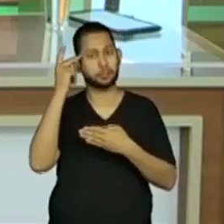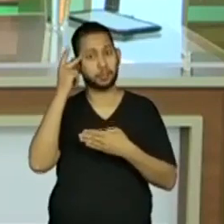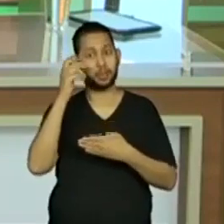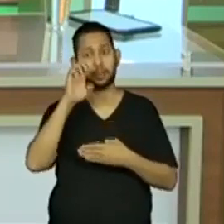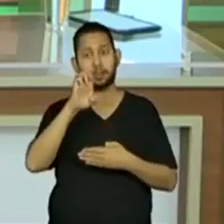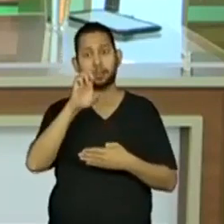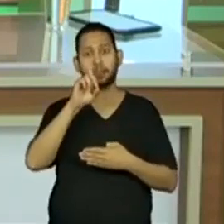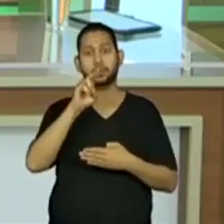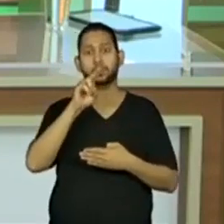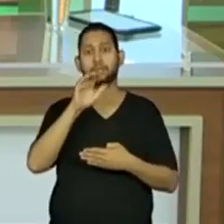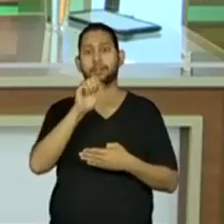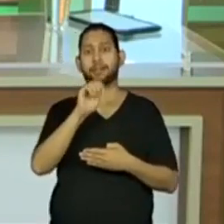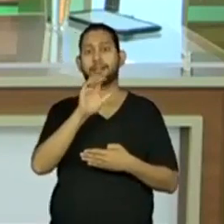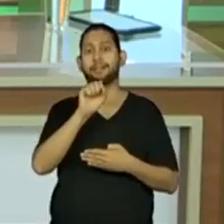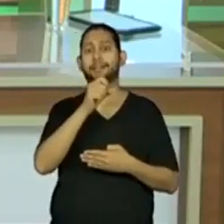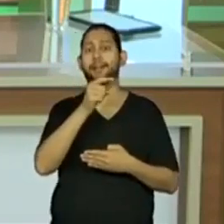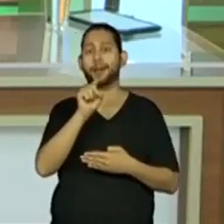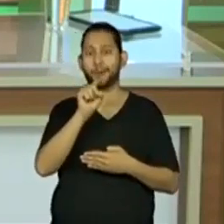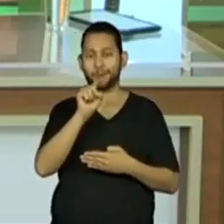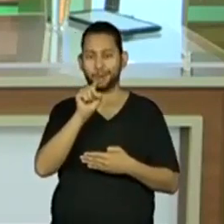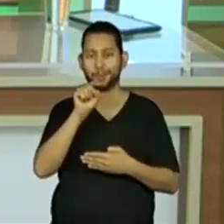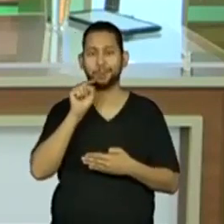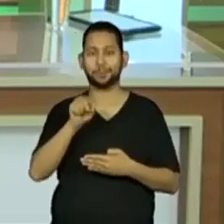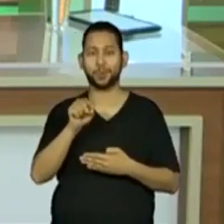SP.educacau, sem a cedilha e o tio,